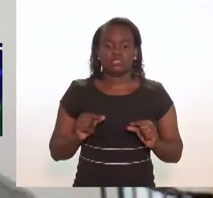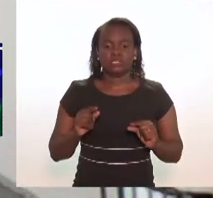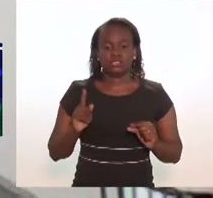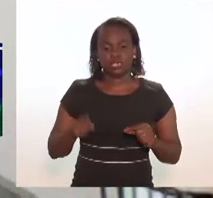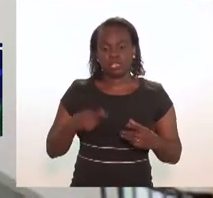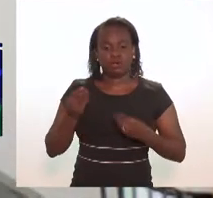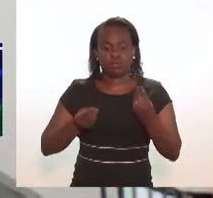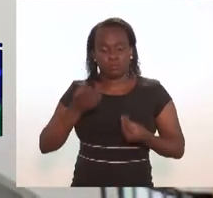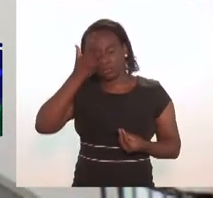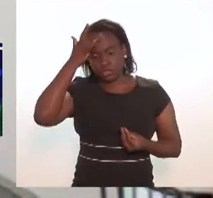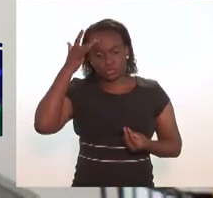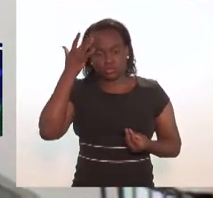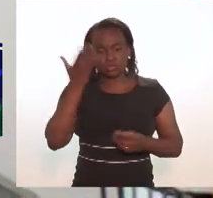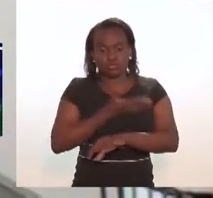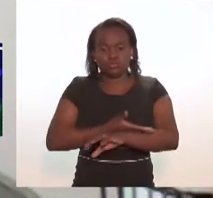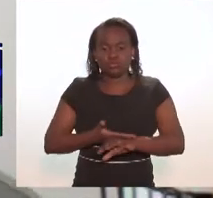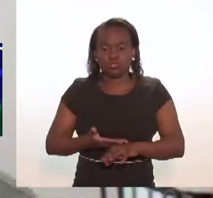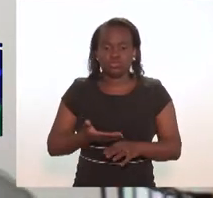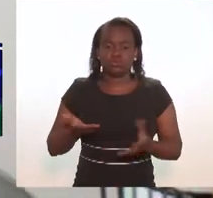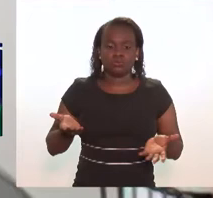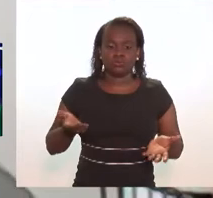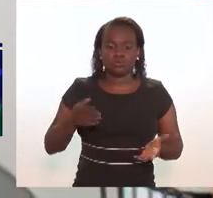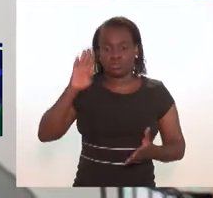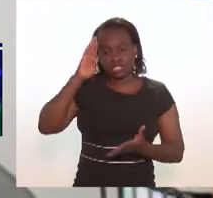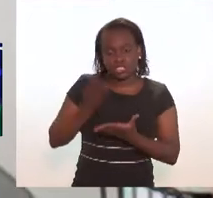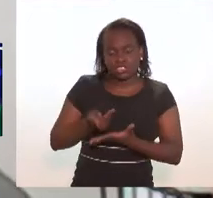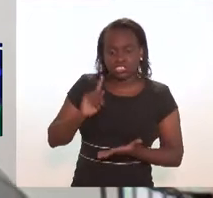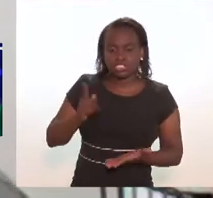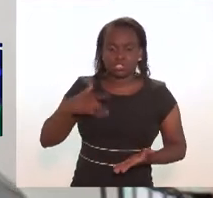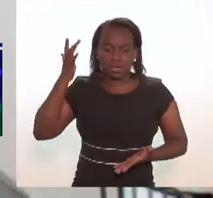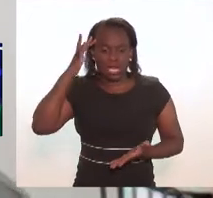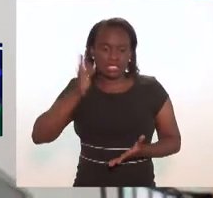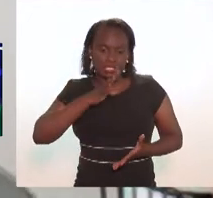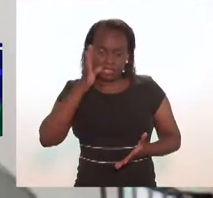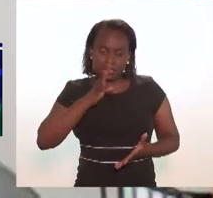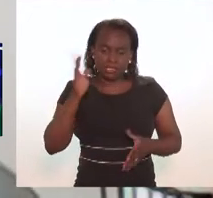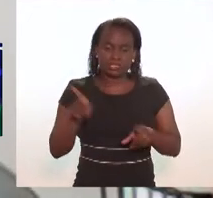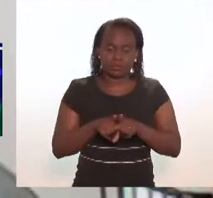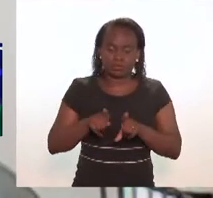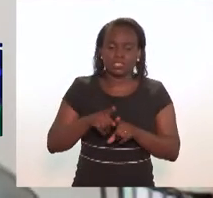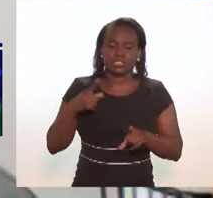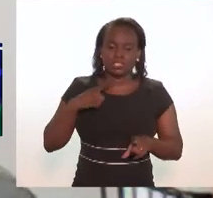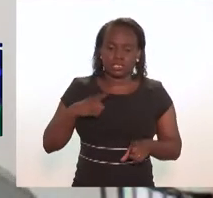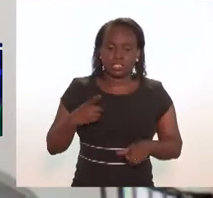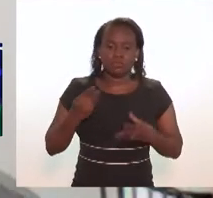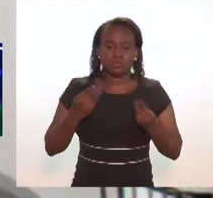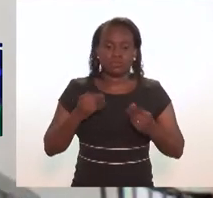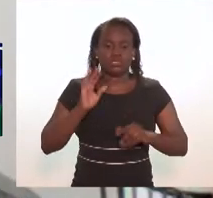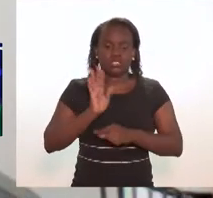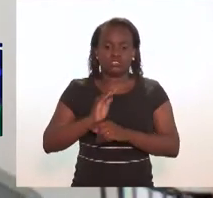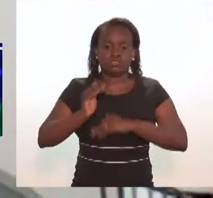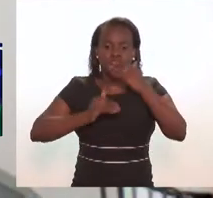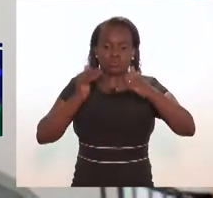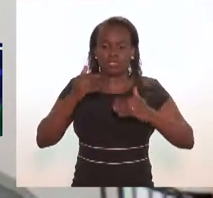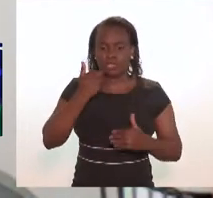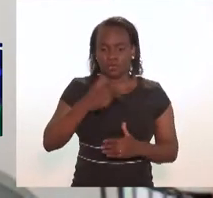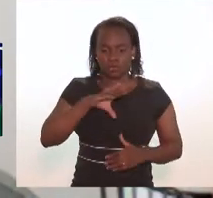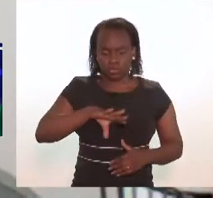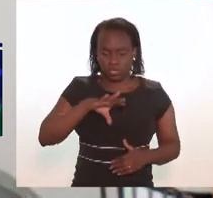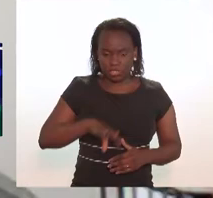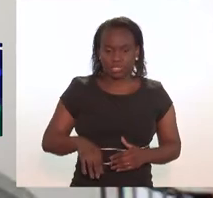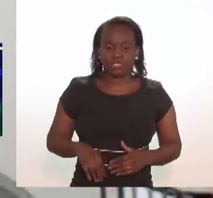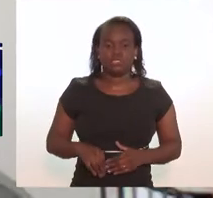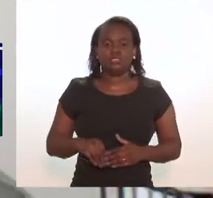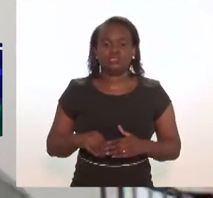forma como o sexismo, o machismo se refletem também no desenvolvimento da língua. A língua é viva, ela está